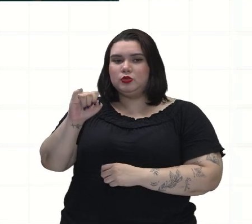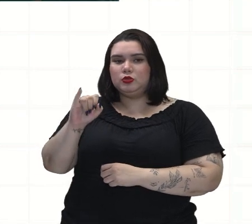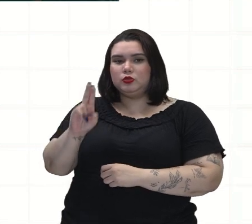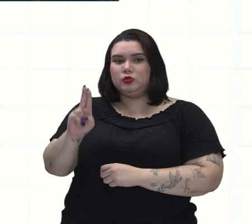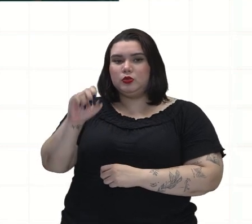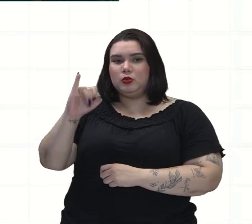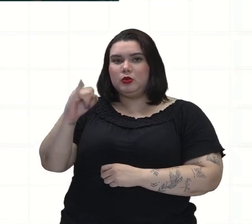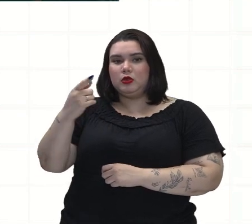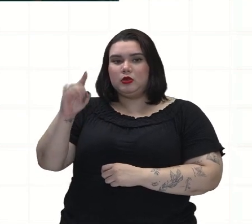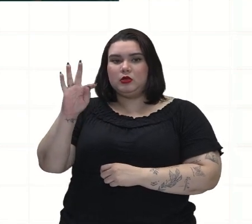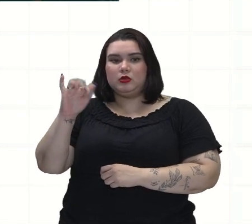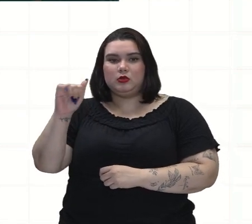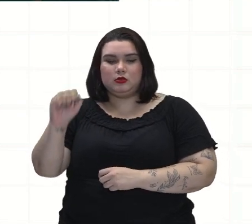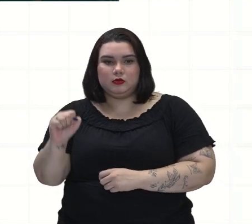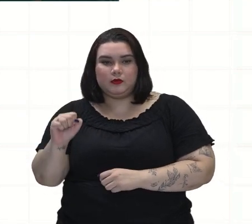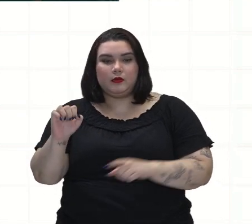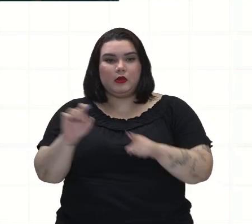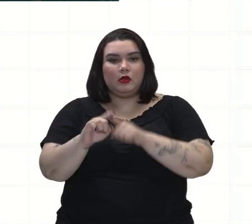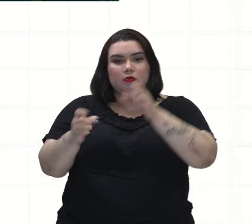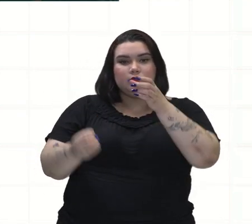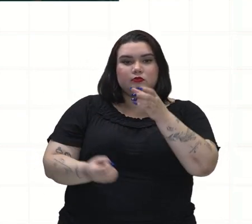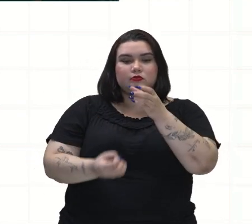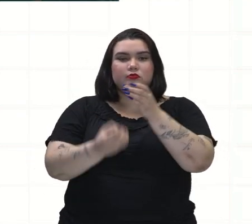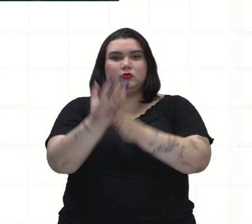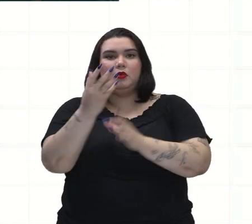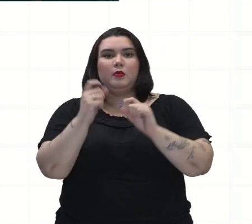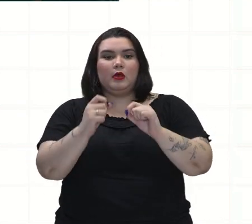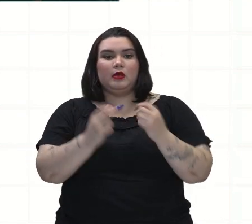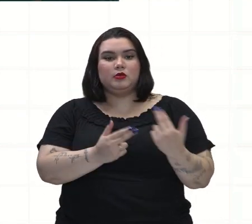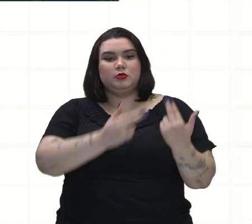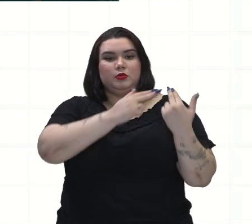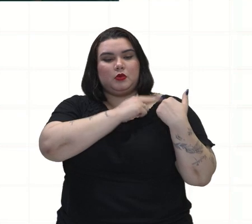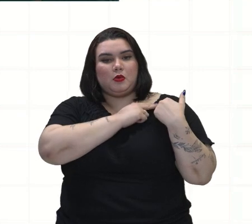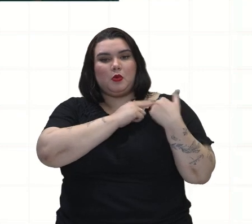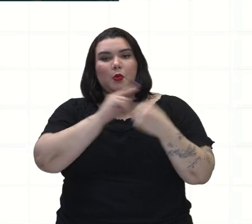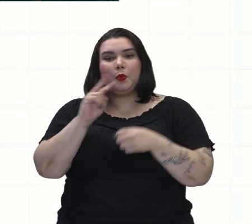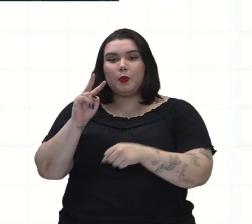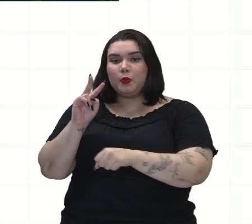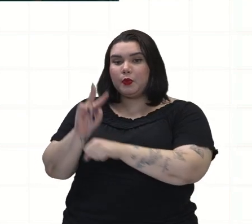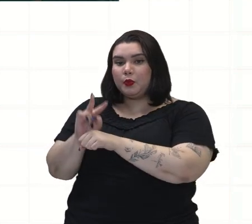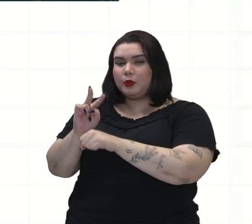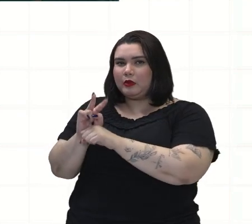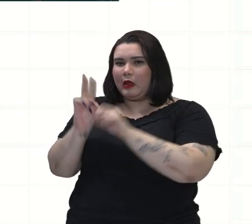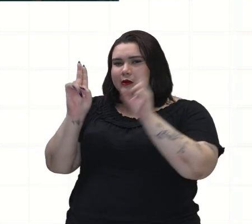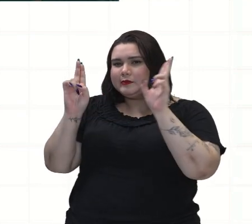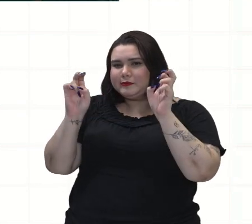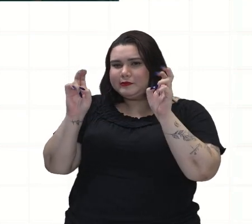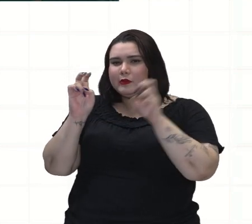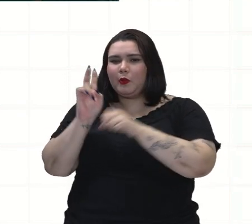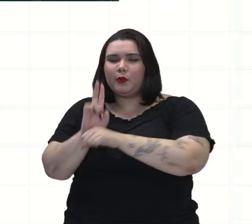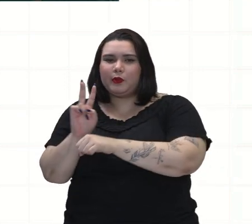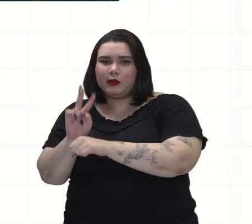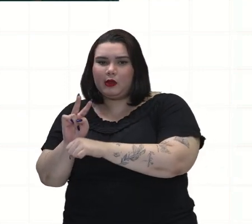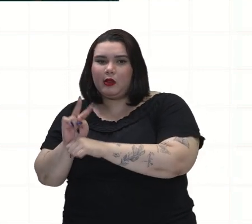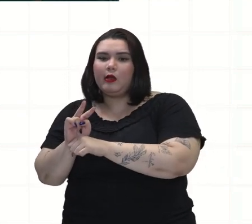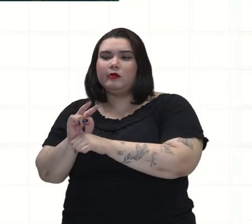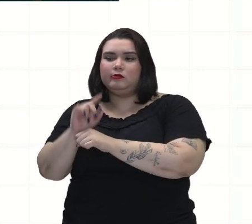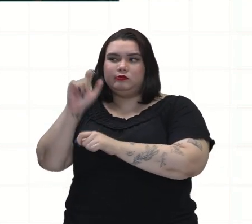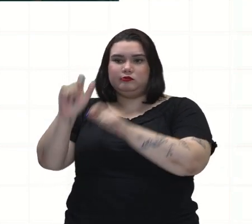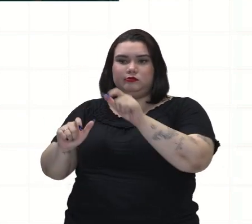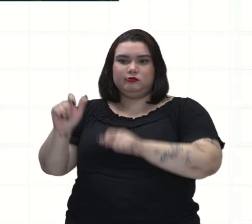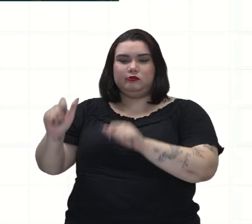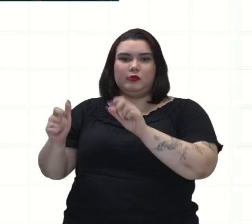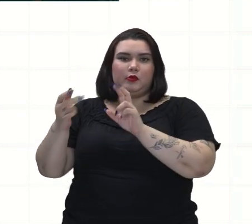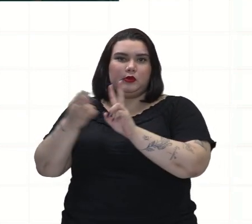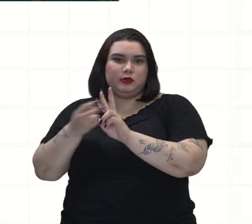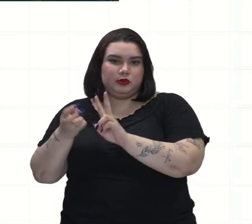institucionalização da tutela e cuidado, né, entre aspas, para os indígenas.